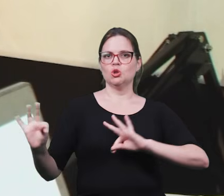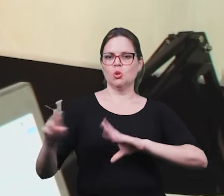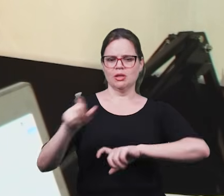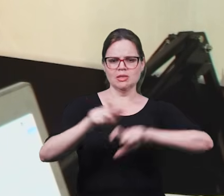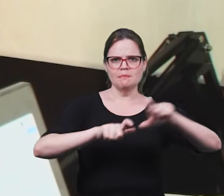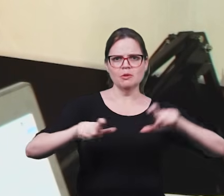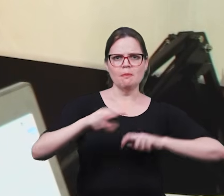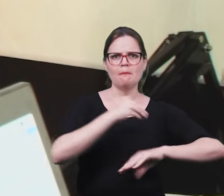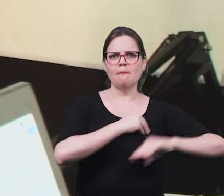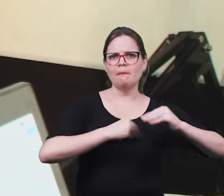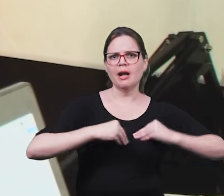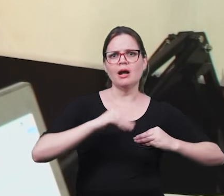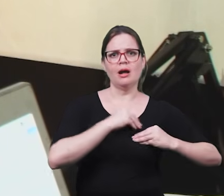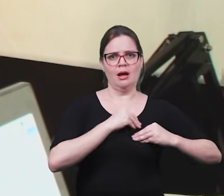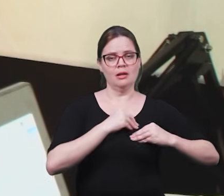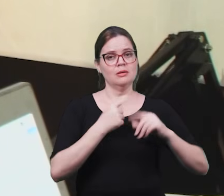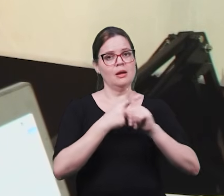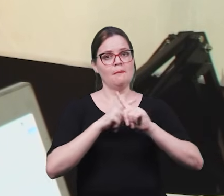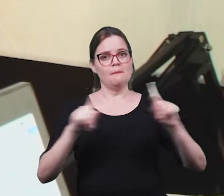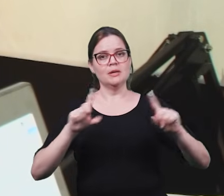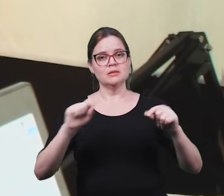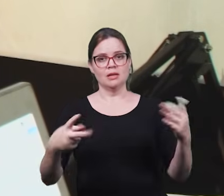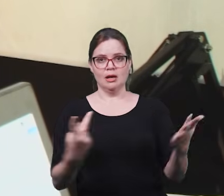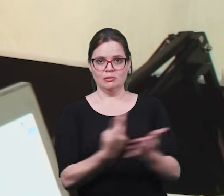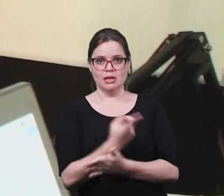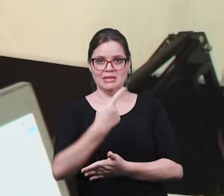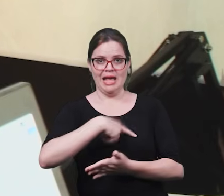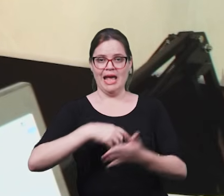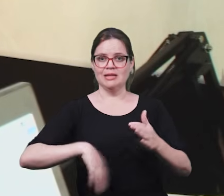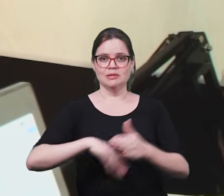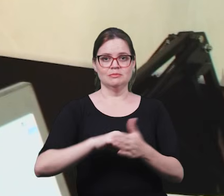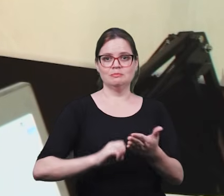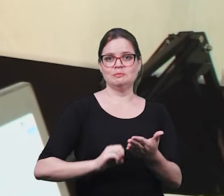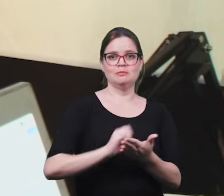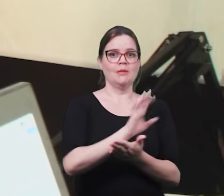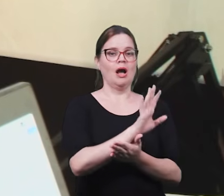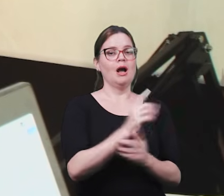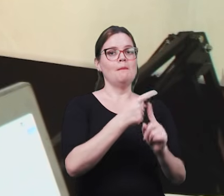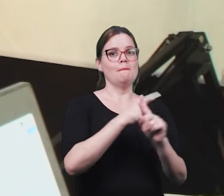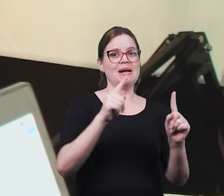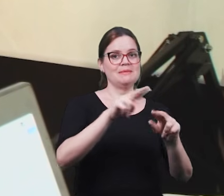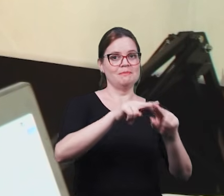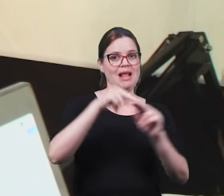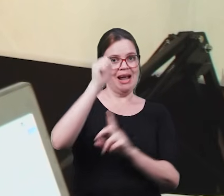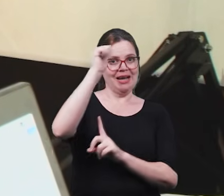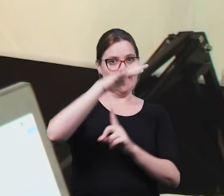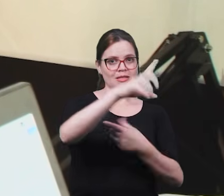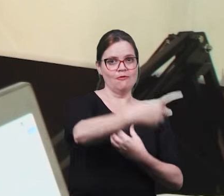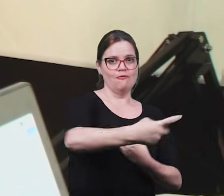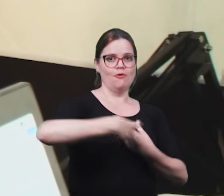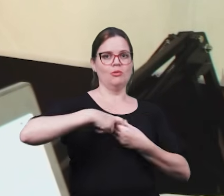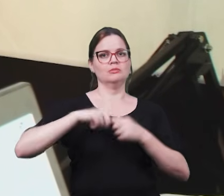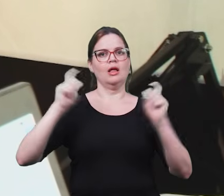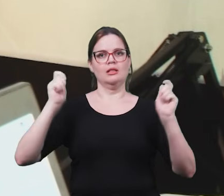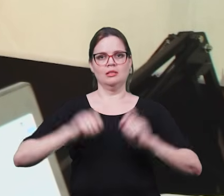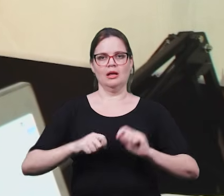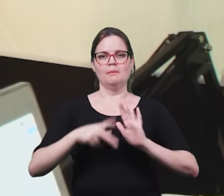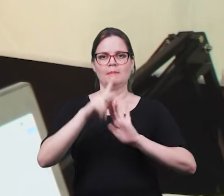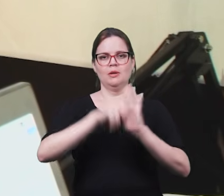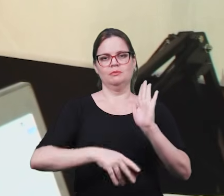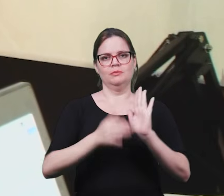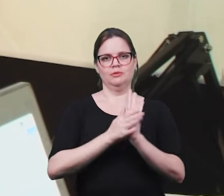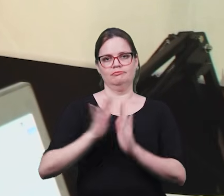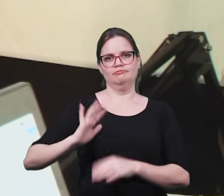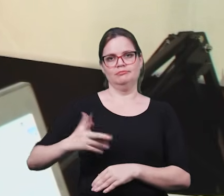Deus, sendo justificados gratuitamente pela sua graça, pela redenção que há em Cristo Jesus. O projeto da redenção está